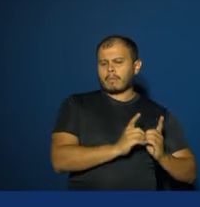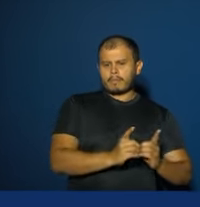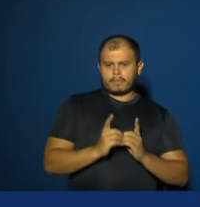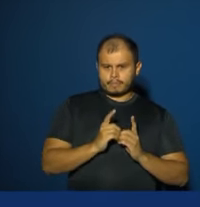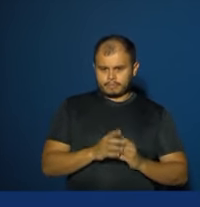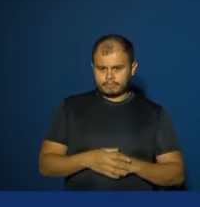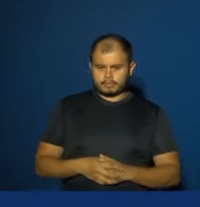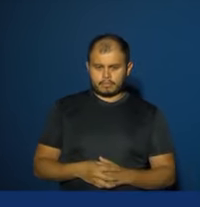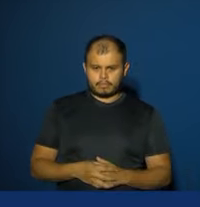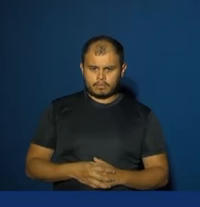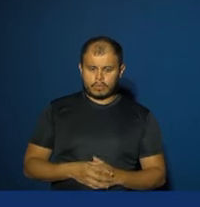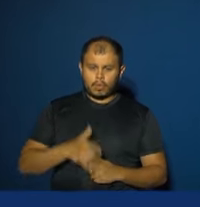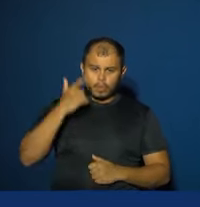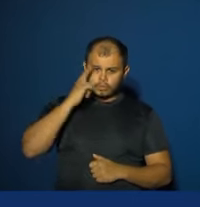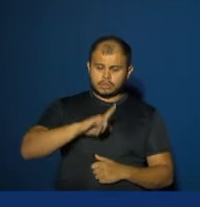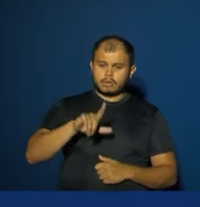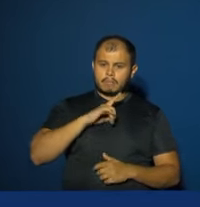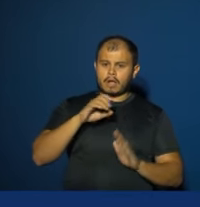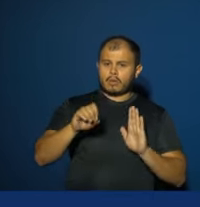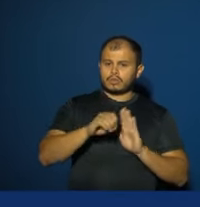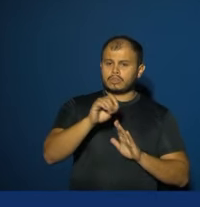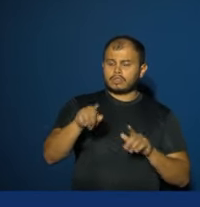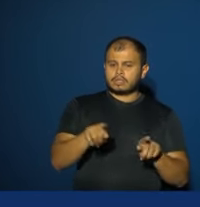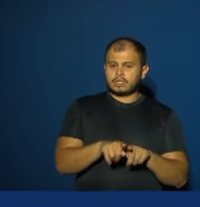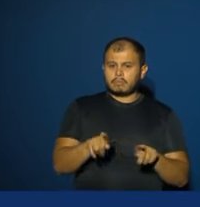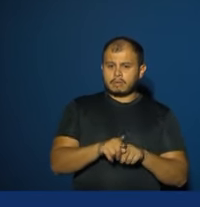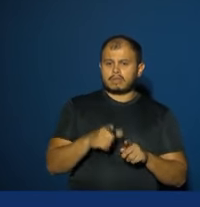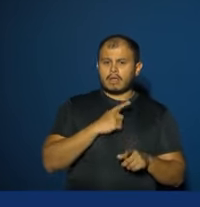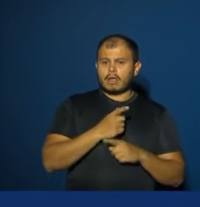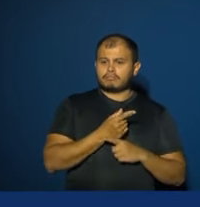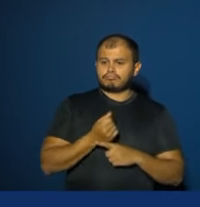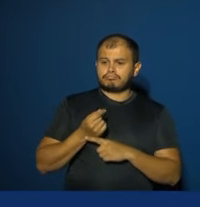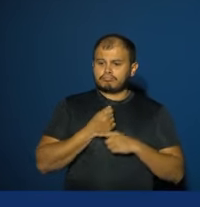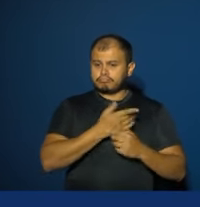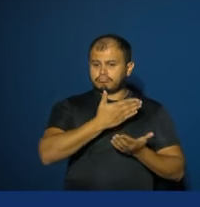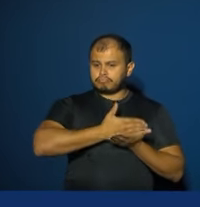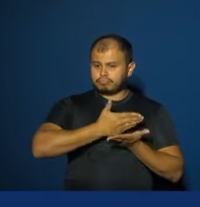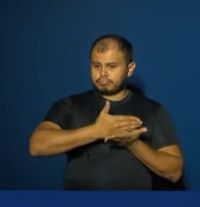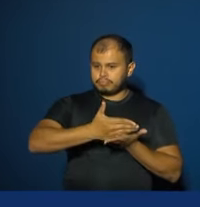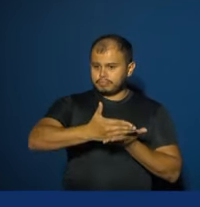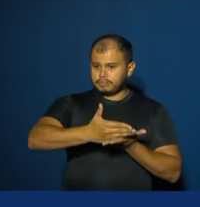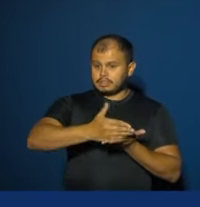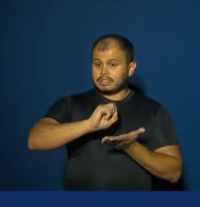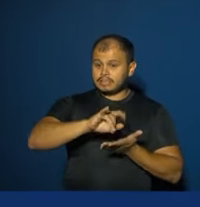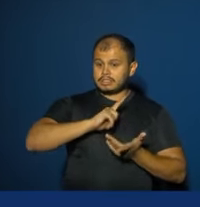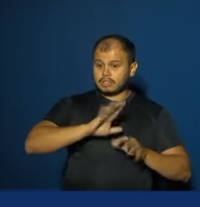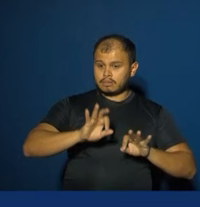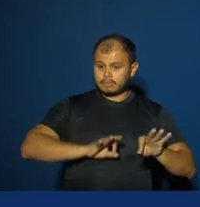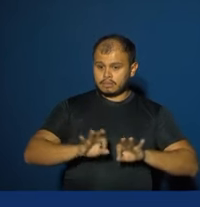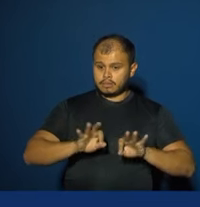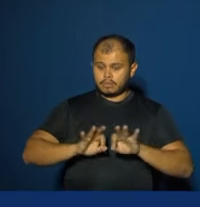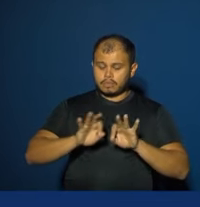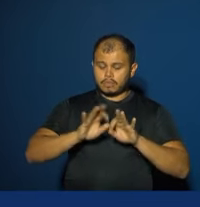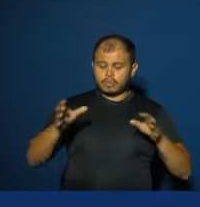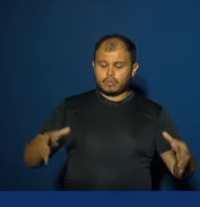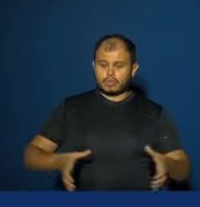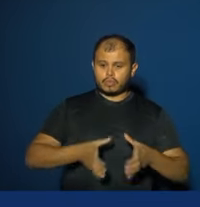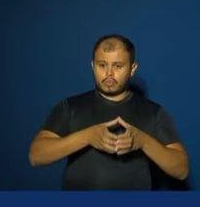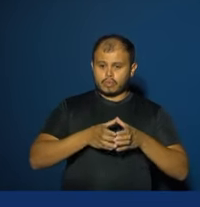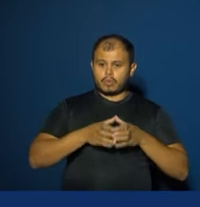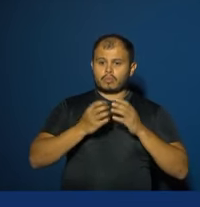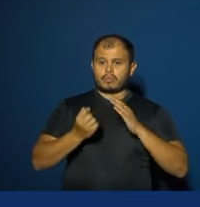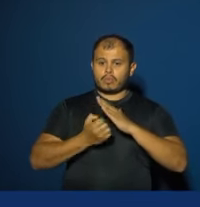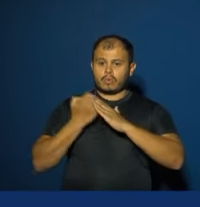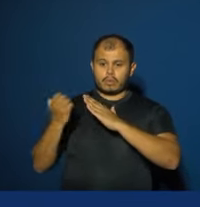outorga quanto pro pro financiamento do seu capex então uma arranjo entre os acionistas da companhia ou seja